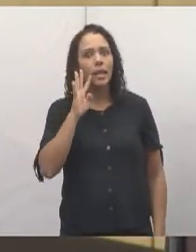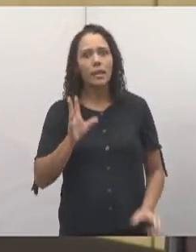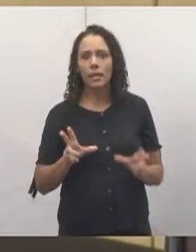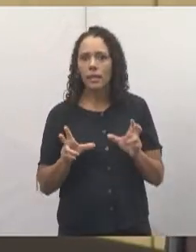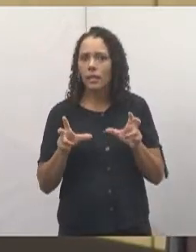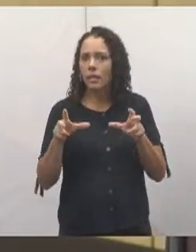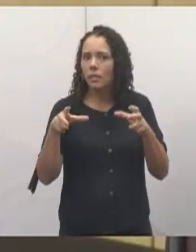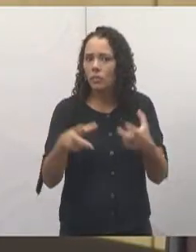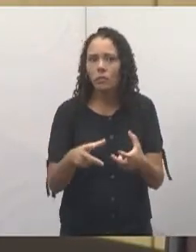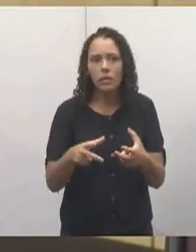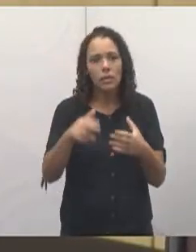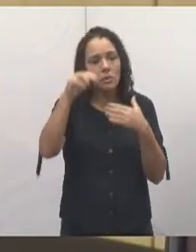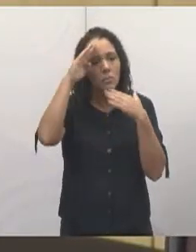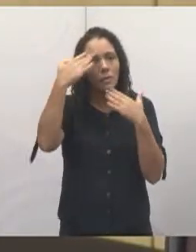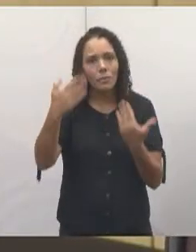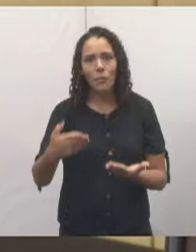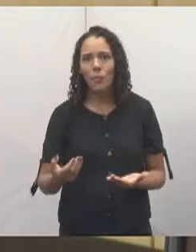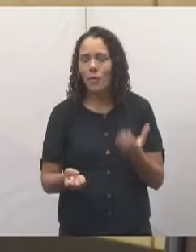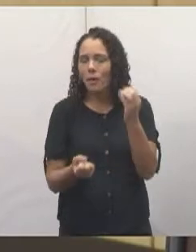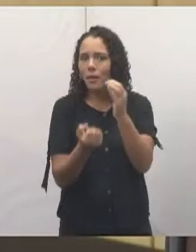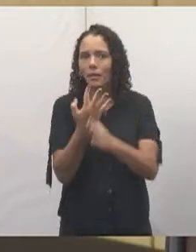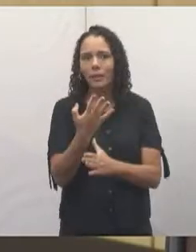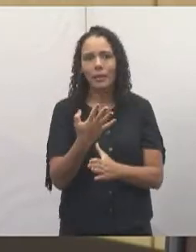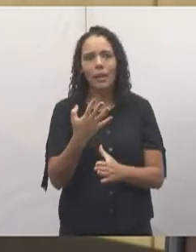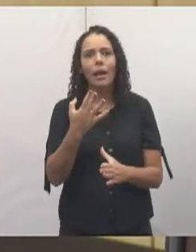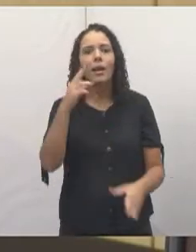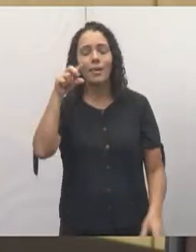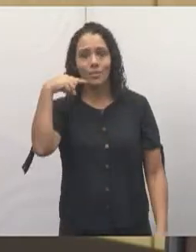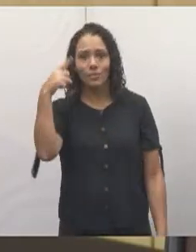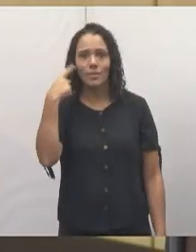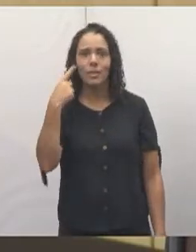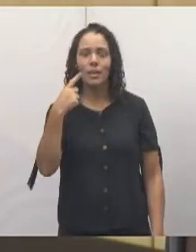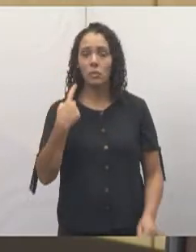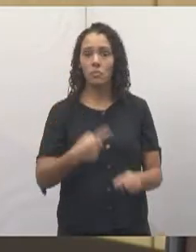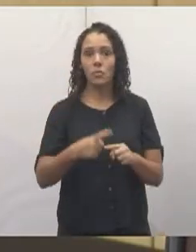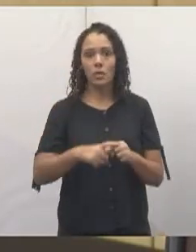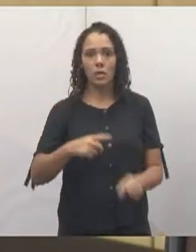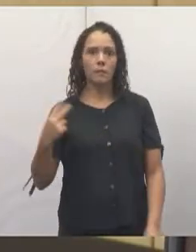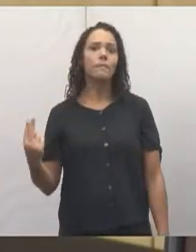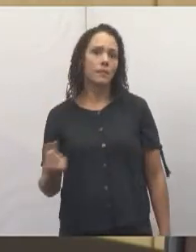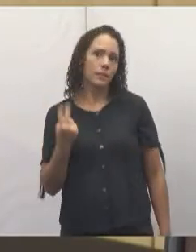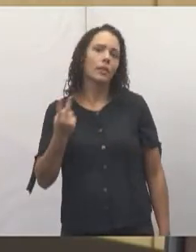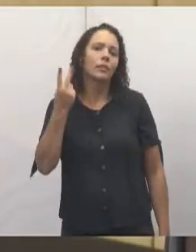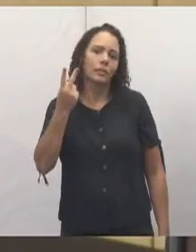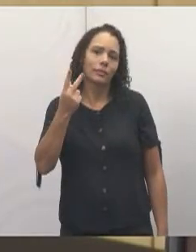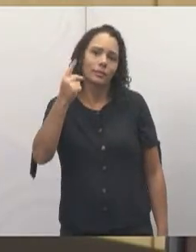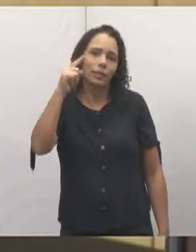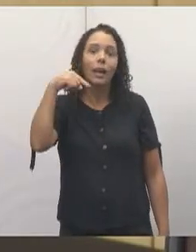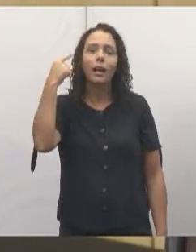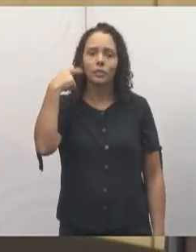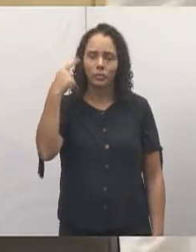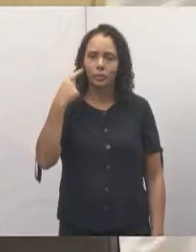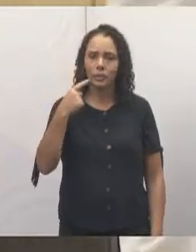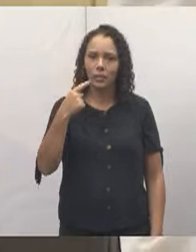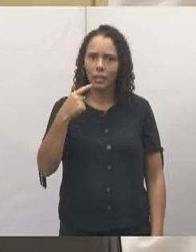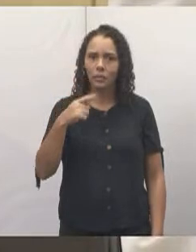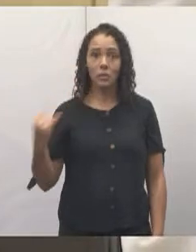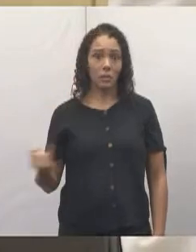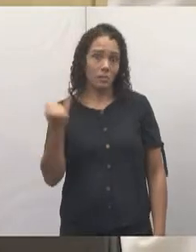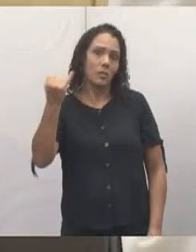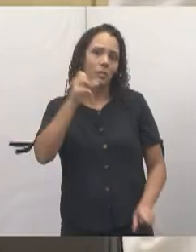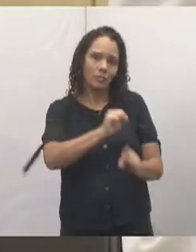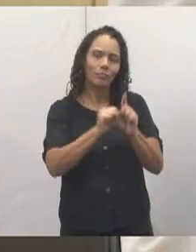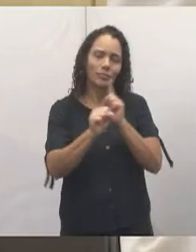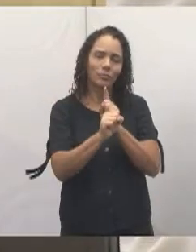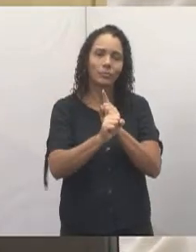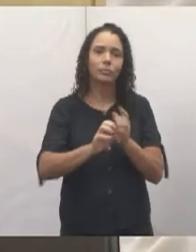os advogados, é assim a valorização, sabe, do advogado como um papel social na sociedade, né?